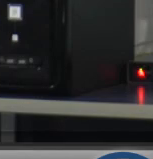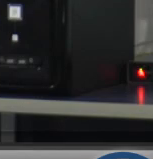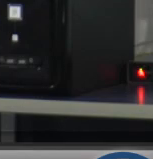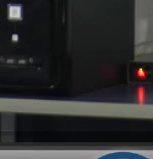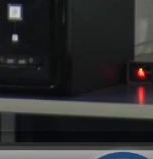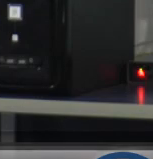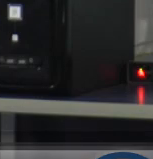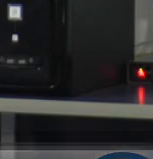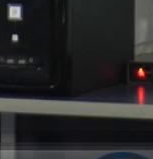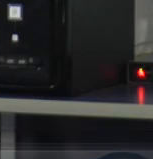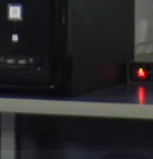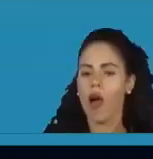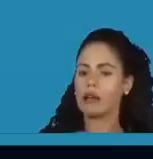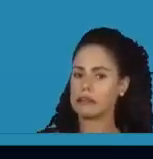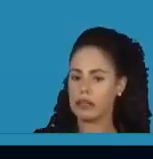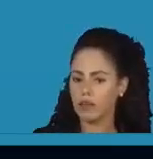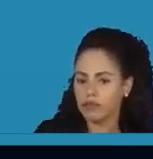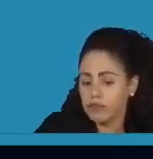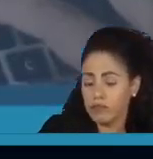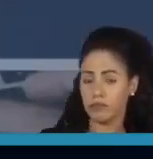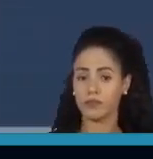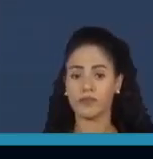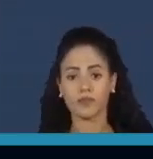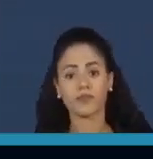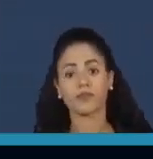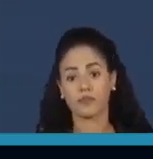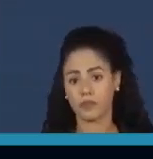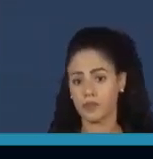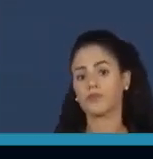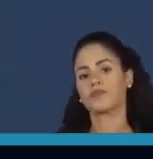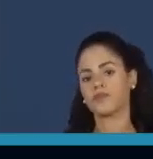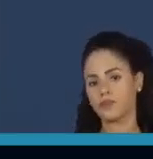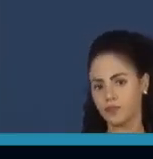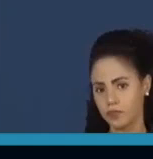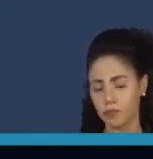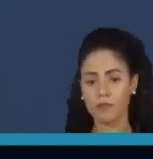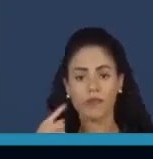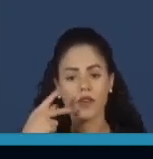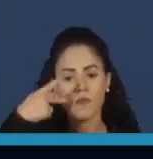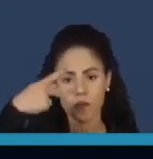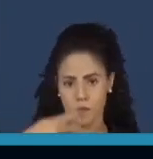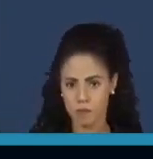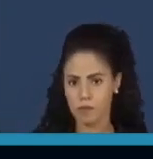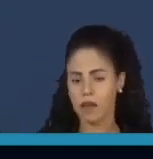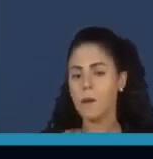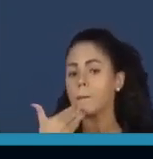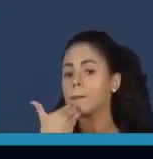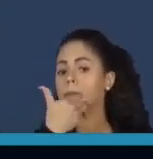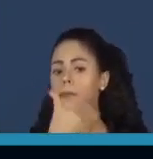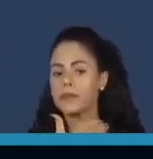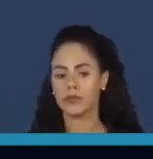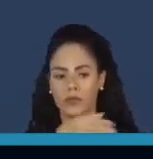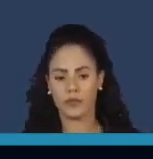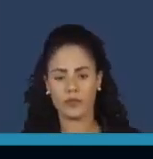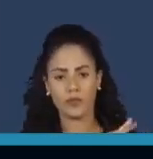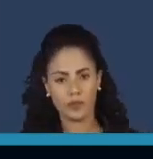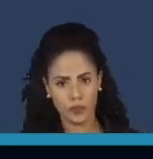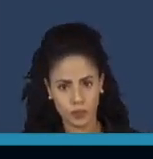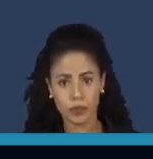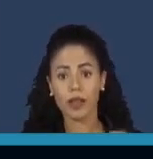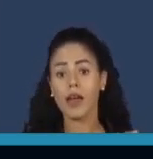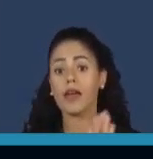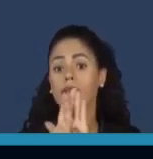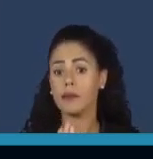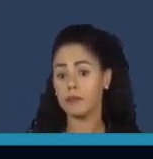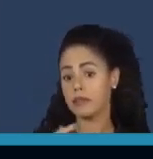de Moraes e Musk. Segundo o jornal O Globo, a Procuradoria-Geral da República pediu ao Supremo que representantes do